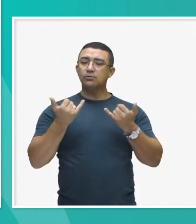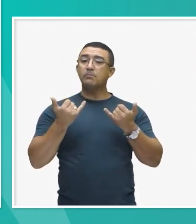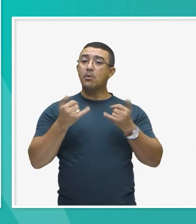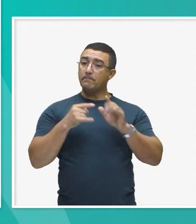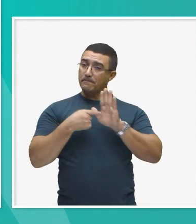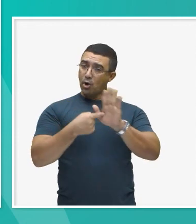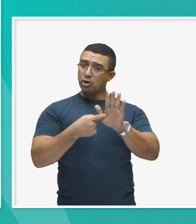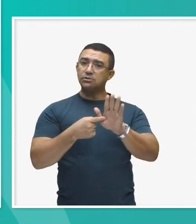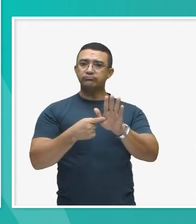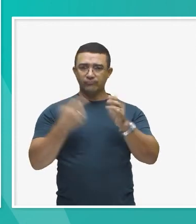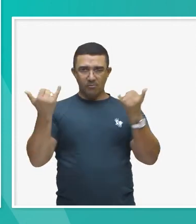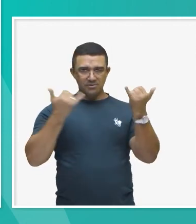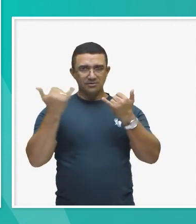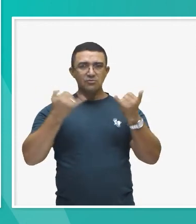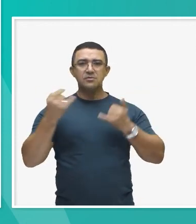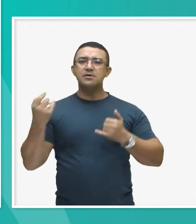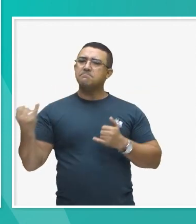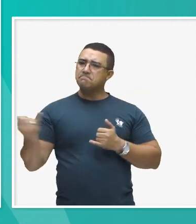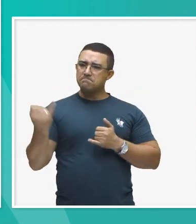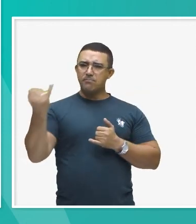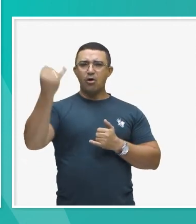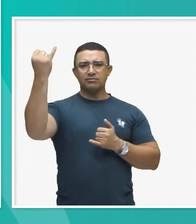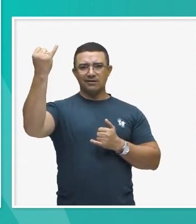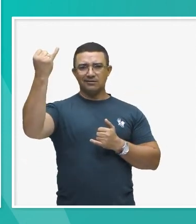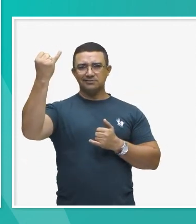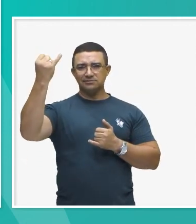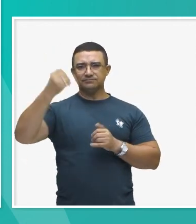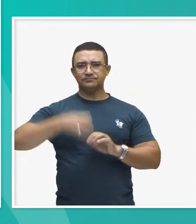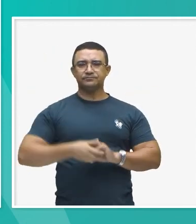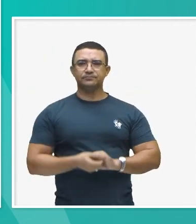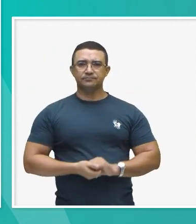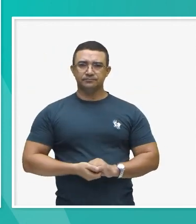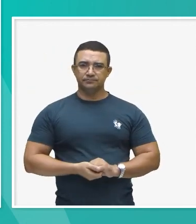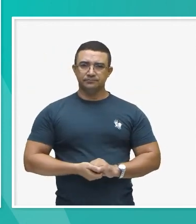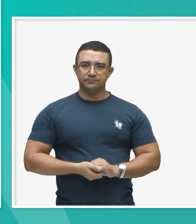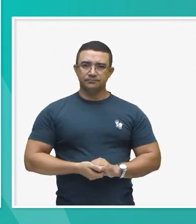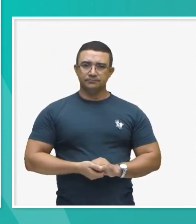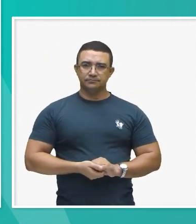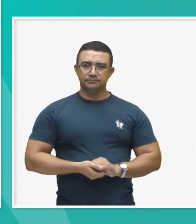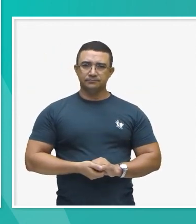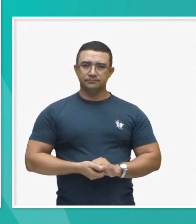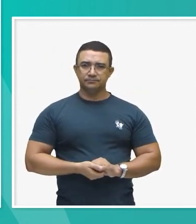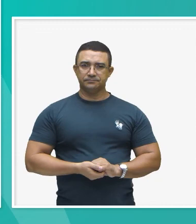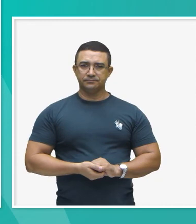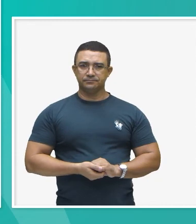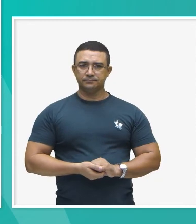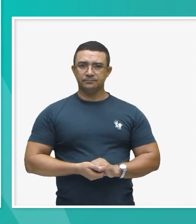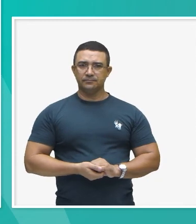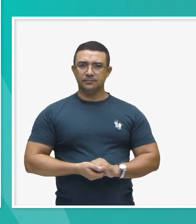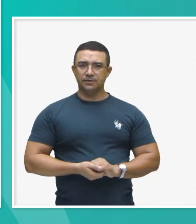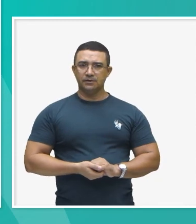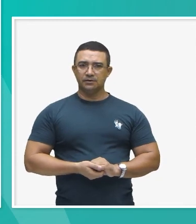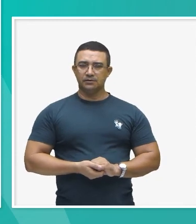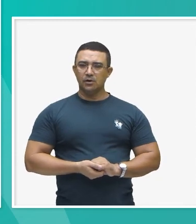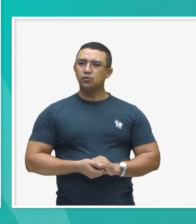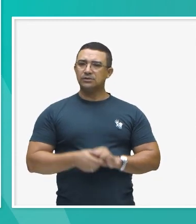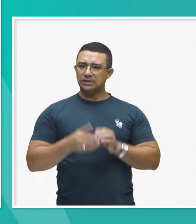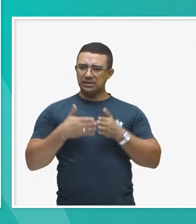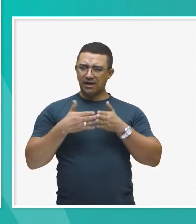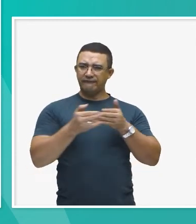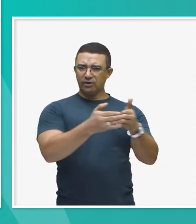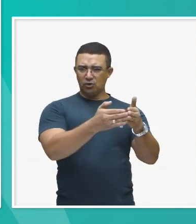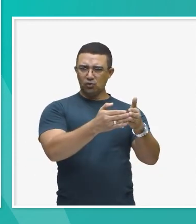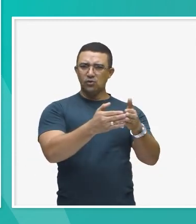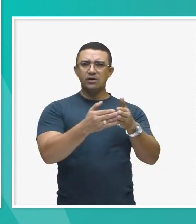informação importante, que seria o que vem depois, ó, Japan's ships from killing whales, né? Os navios japoneses de